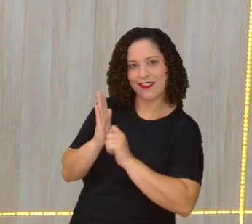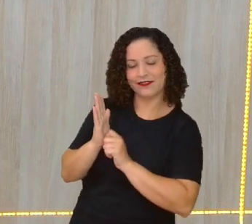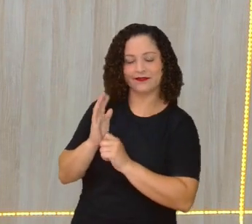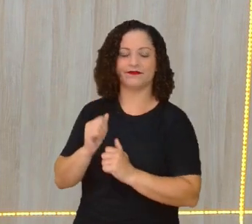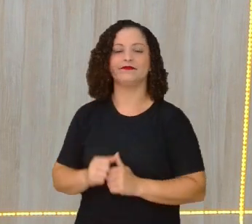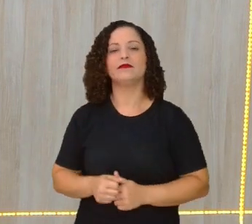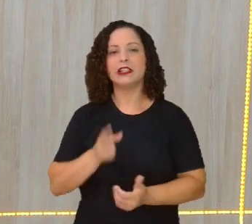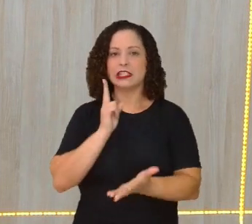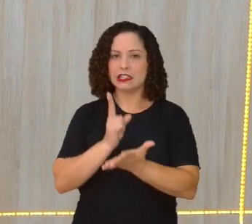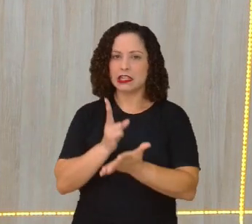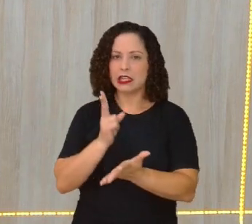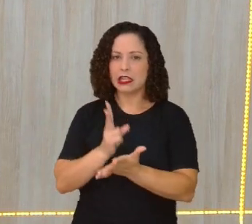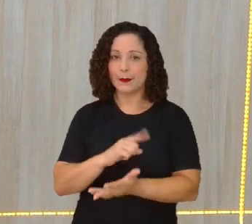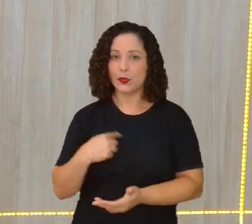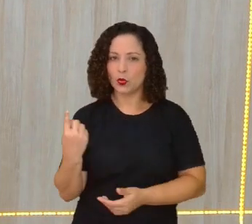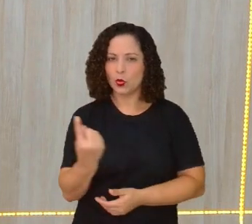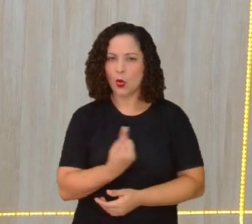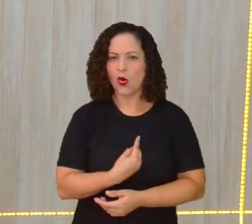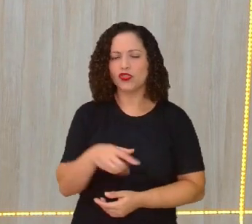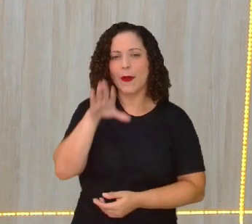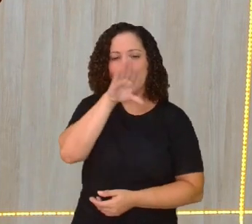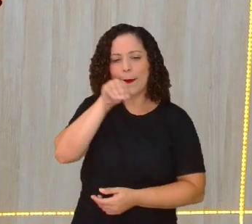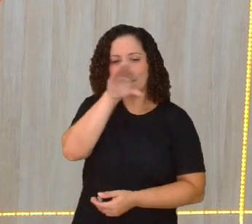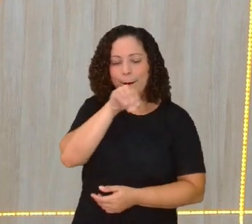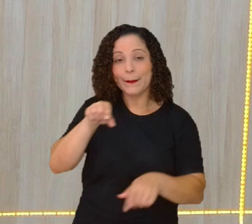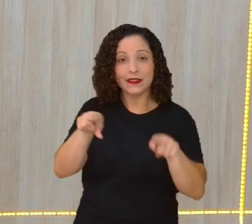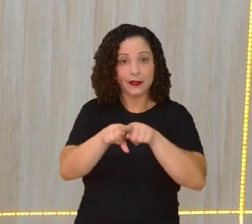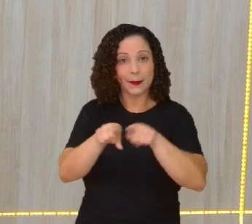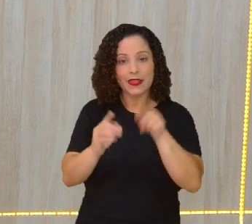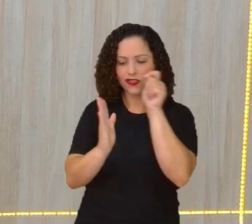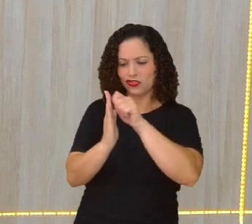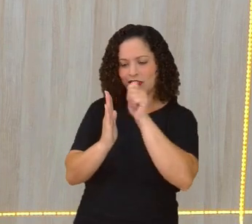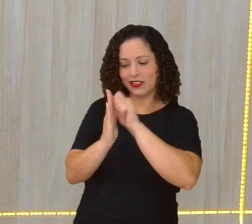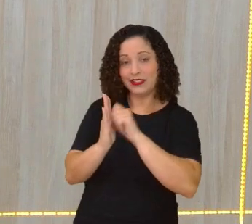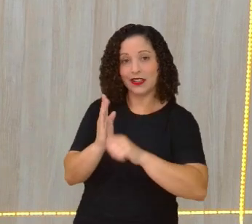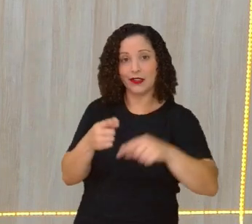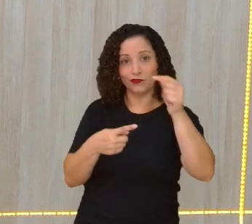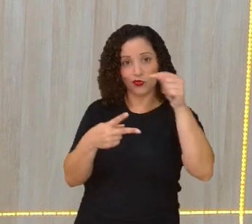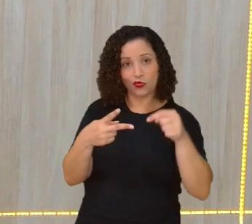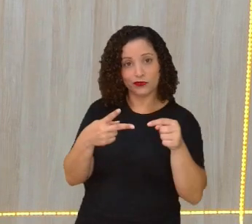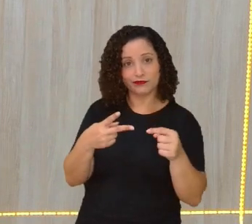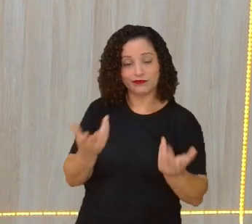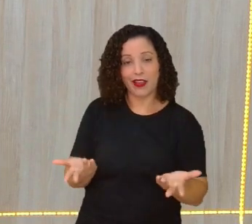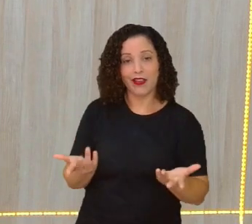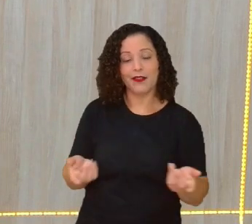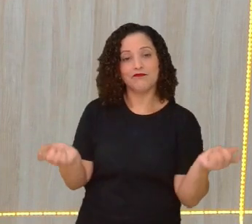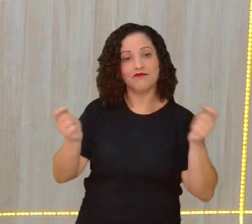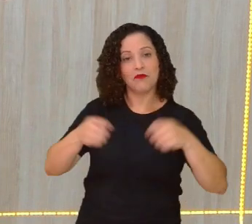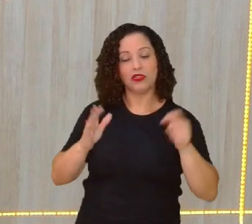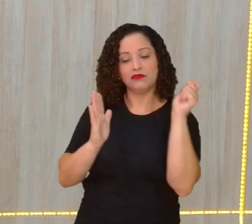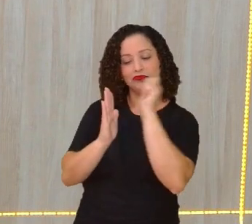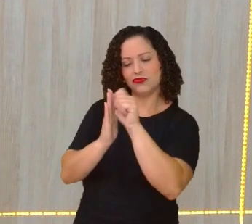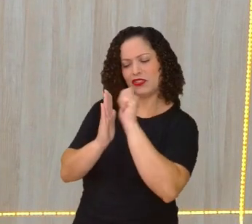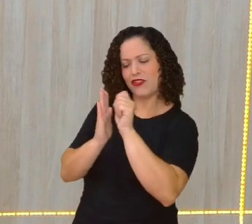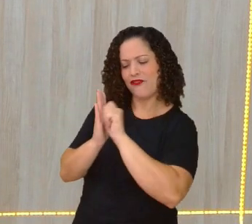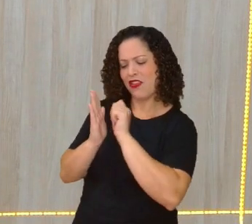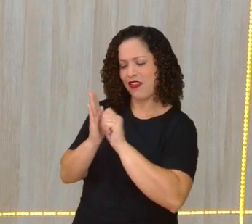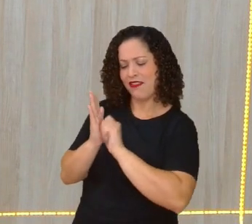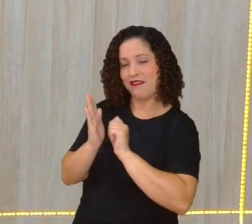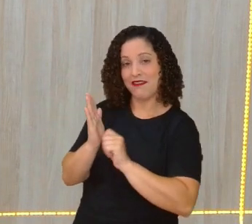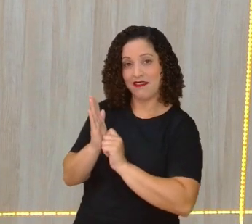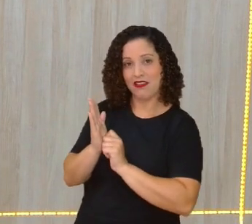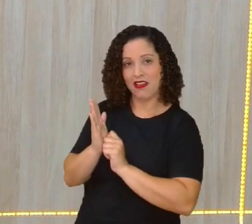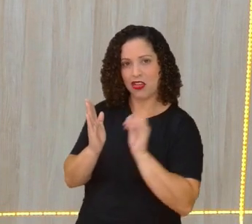tempo todo trabalhando com a oralidade e com a escrita. Então, nós podemos escrever, mas